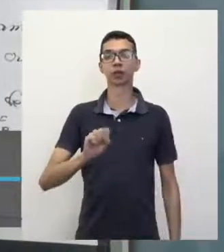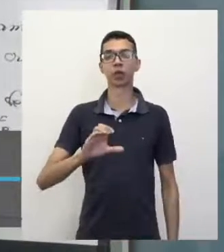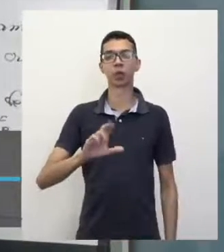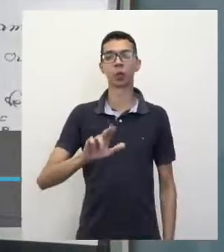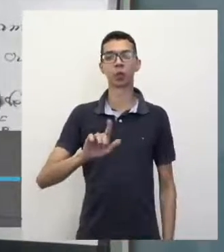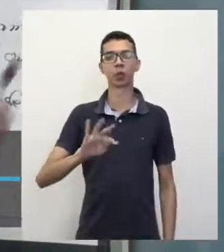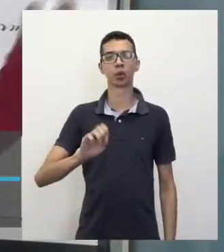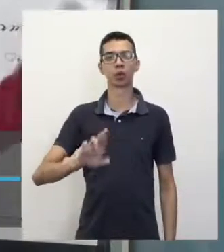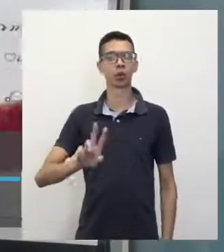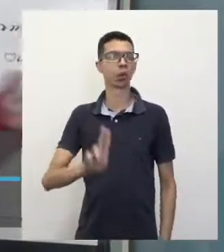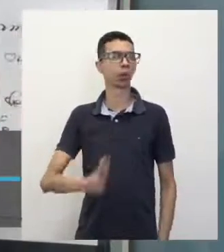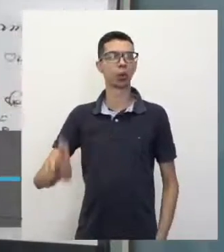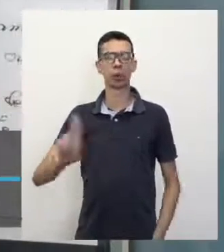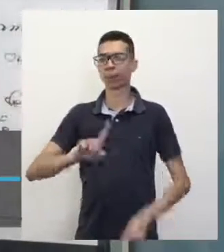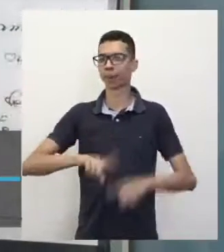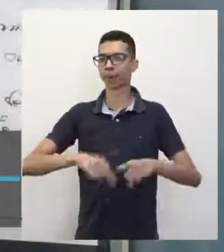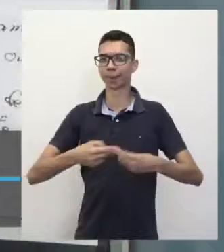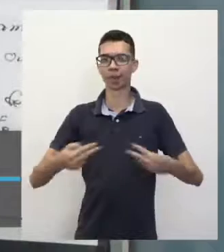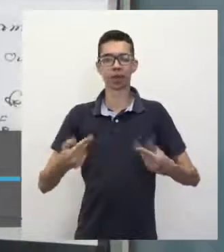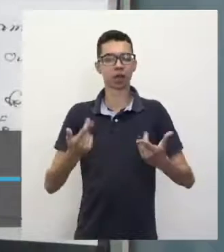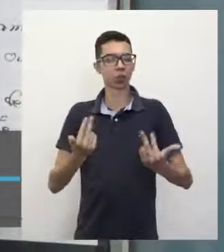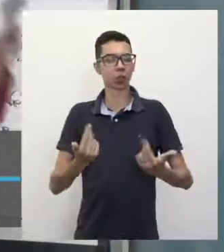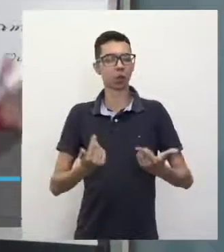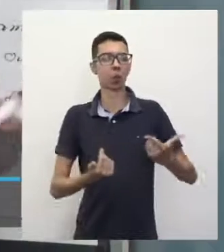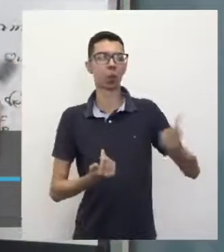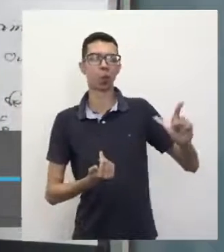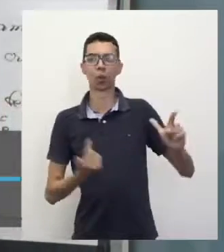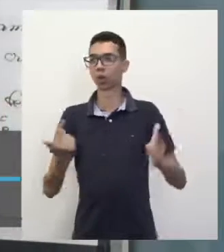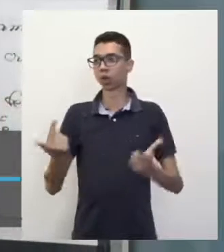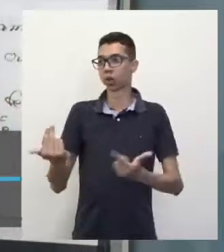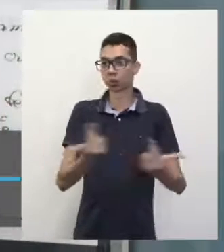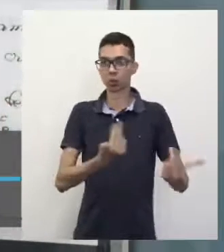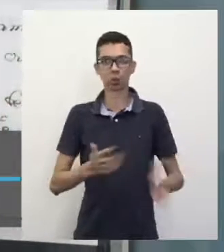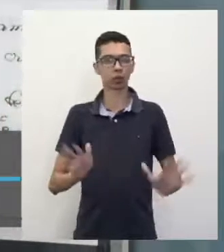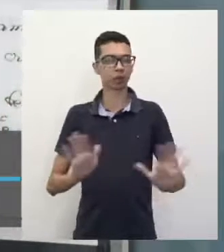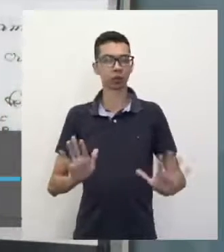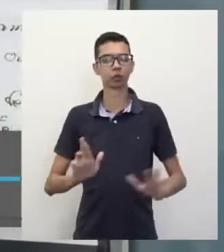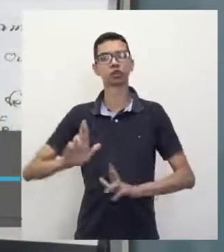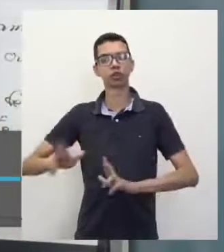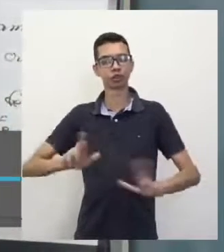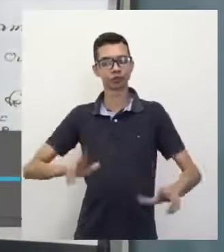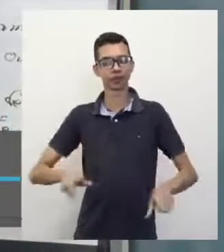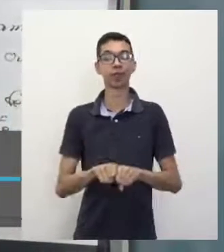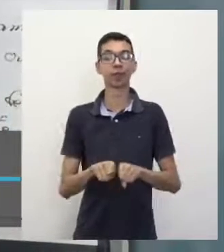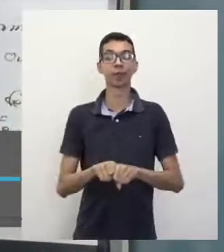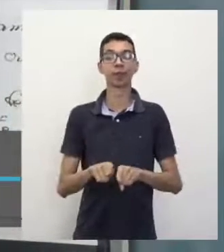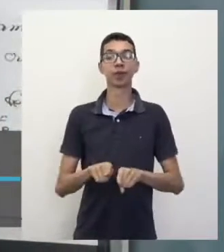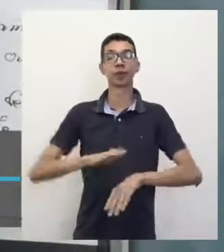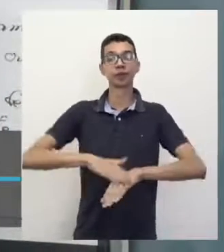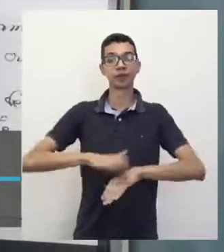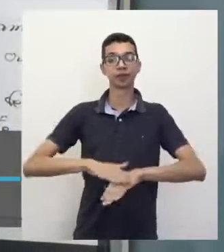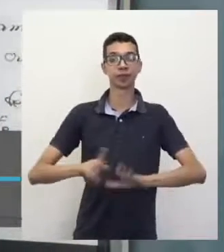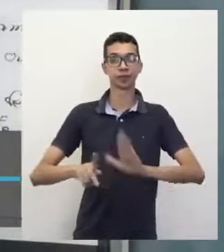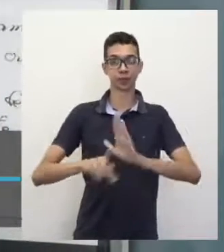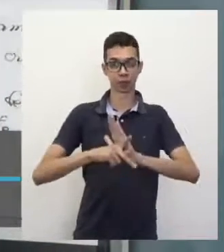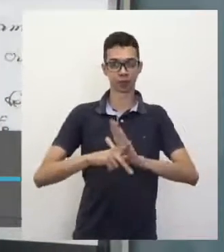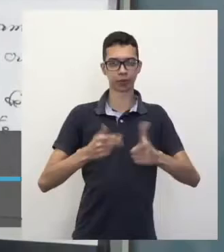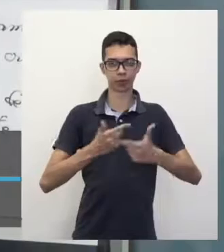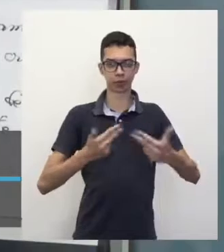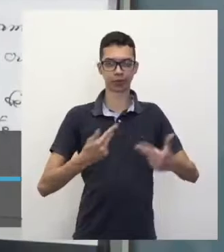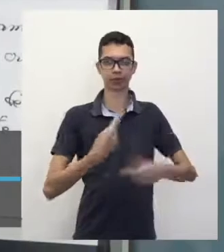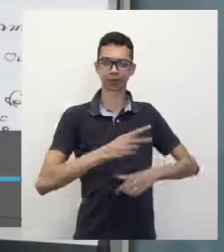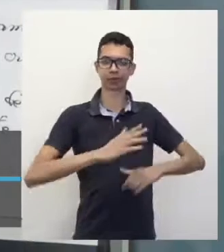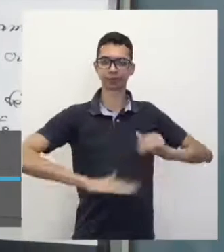usar a mesma materialidade que outro, ele não vai usar o mesmo suporte que outro, e muito menos ele vai fazer a sua obra no mesmo tempo que um outro